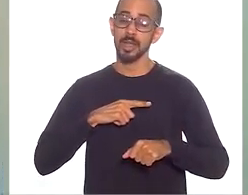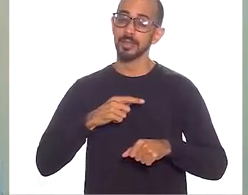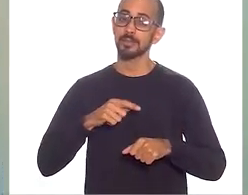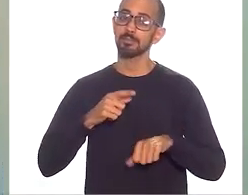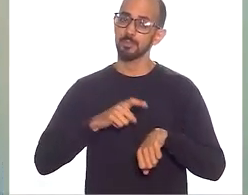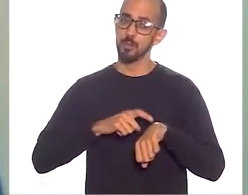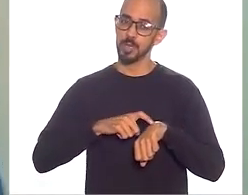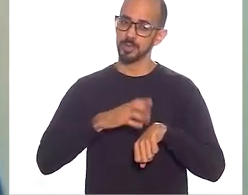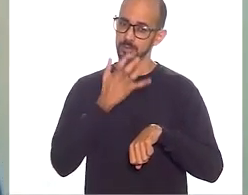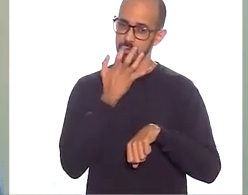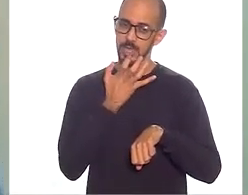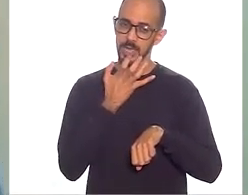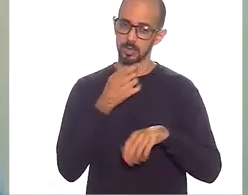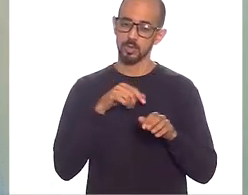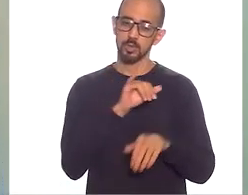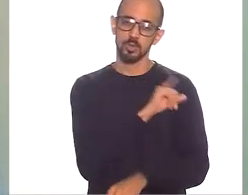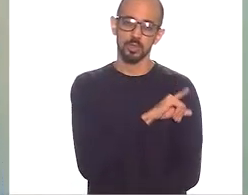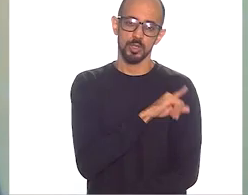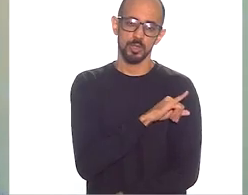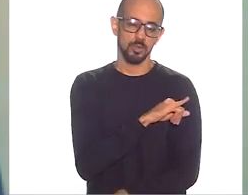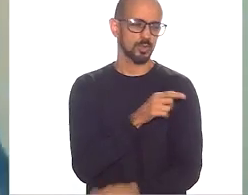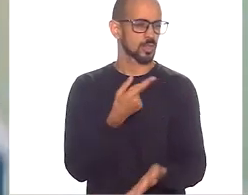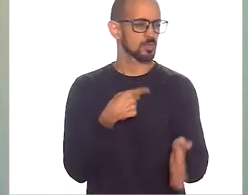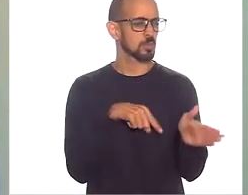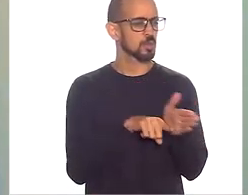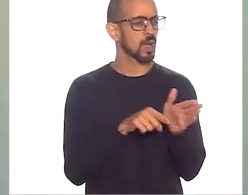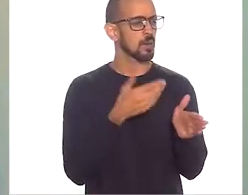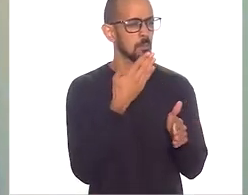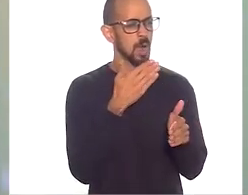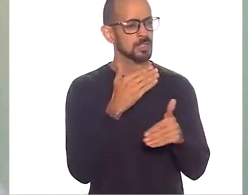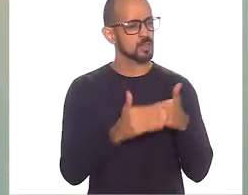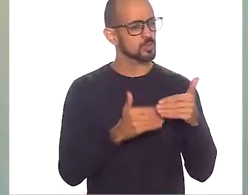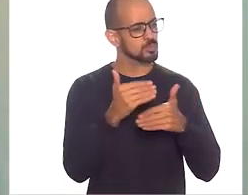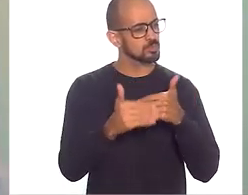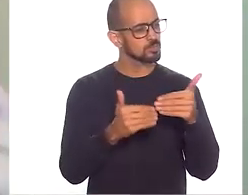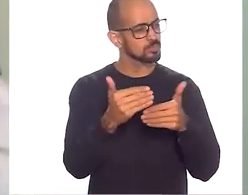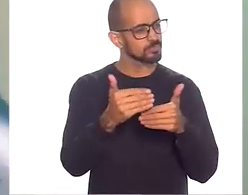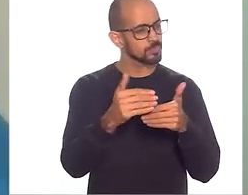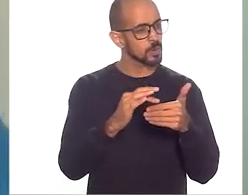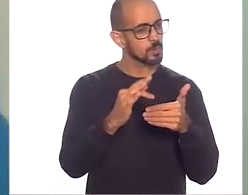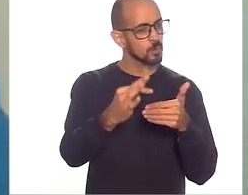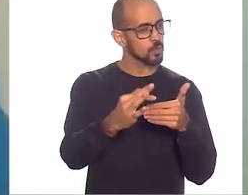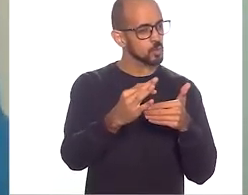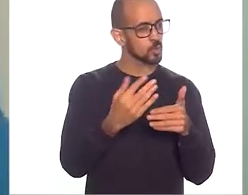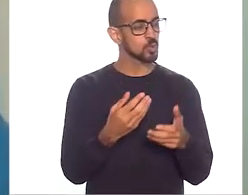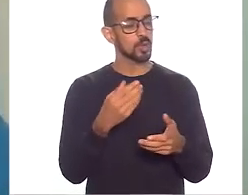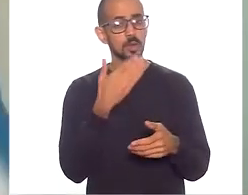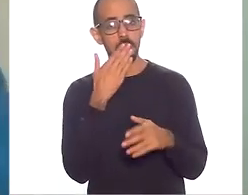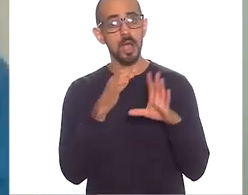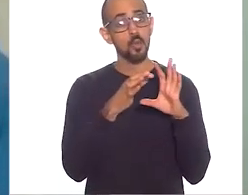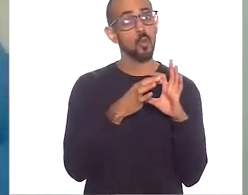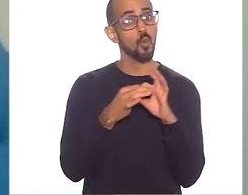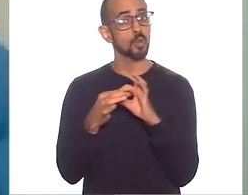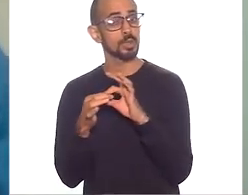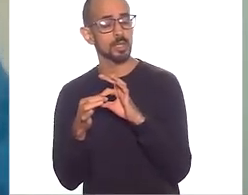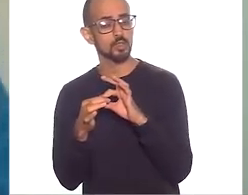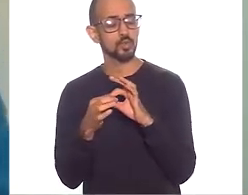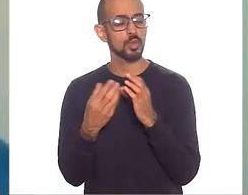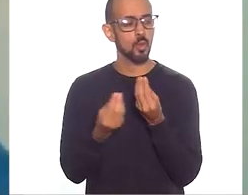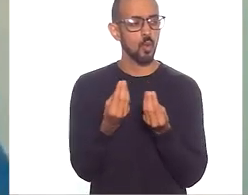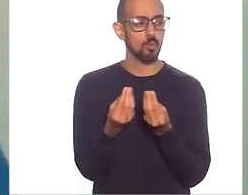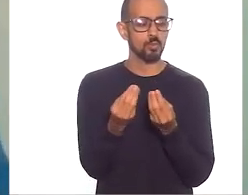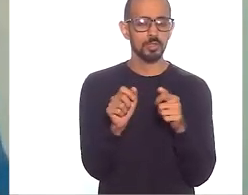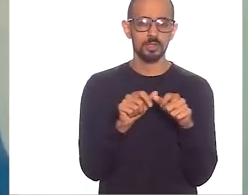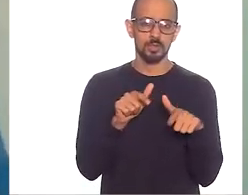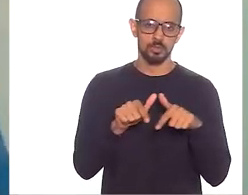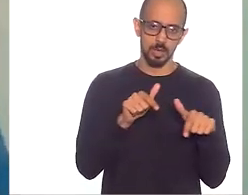de Janeiro. E aí eu te pergunto, quais são os próximos passos? Como é que vocês estão olhando o cenário e de que maneira também tem trabalhado essa parte, né? São